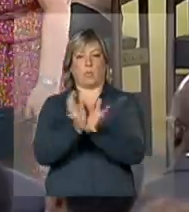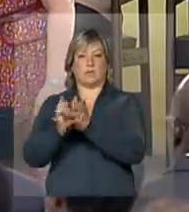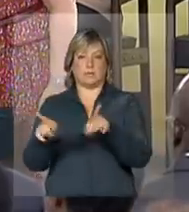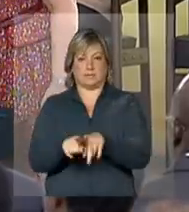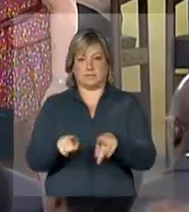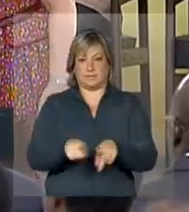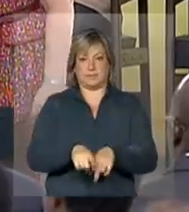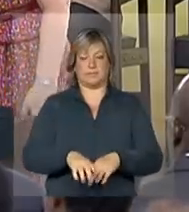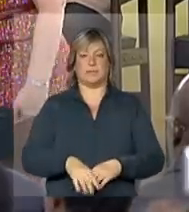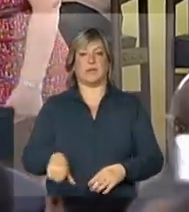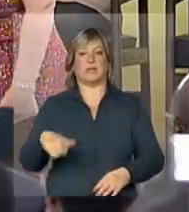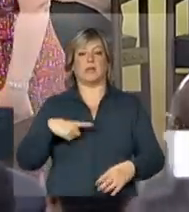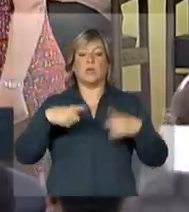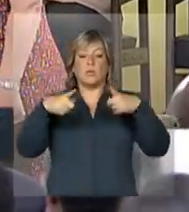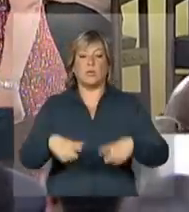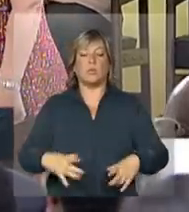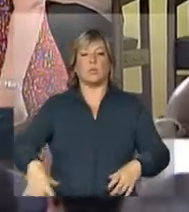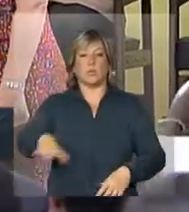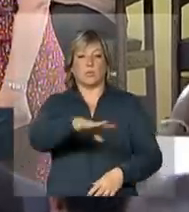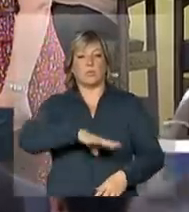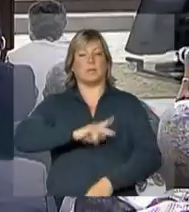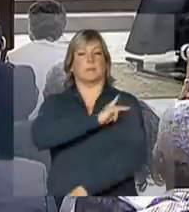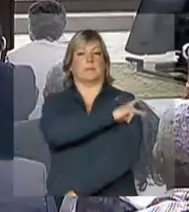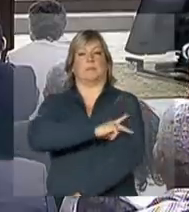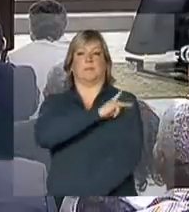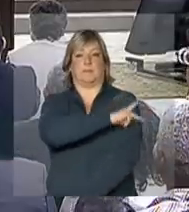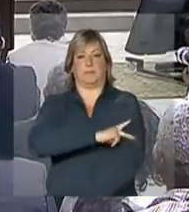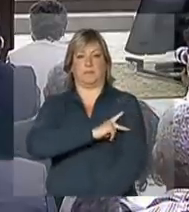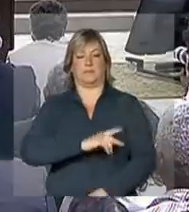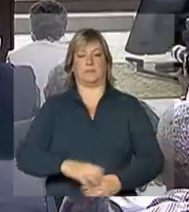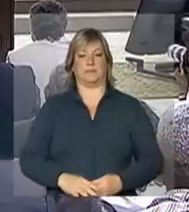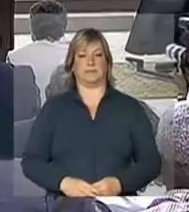Oeiras localizadas no estado do